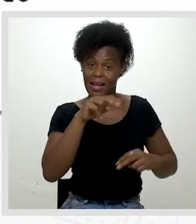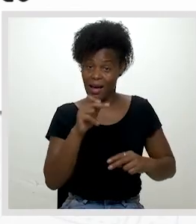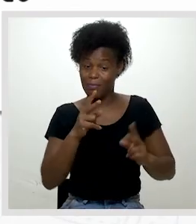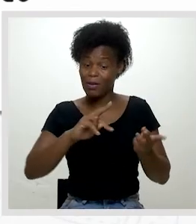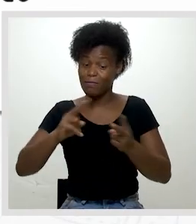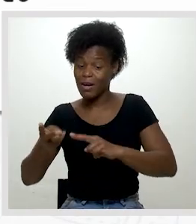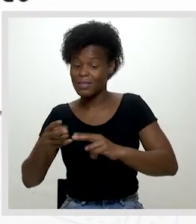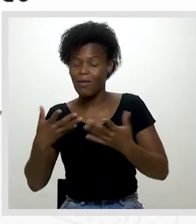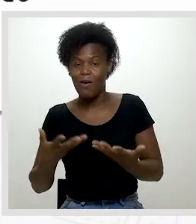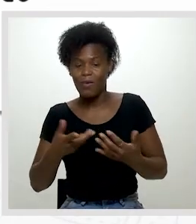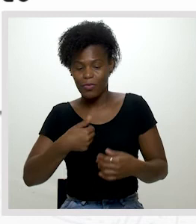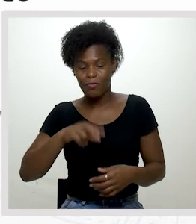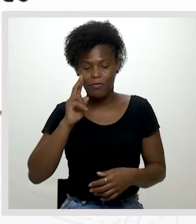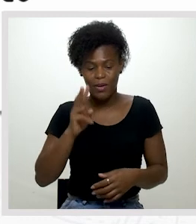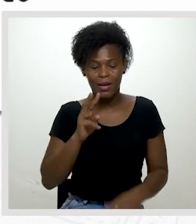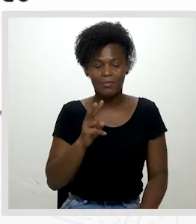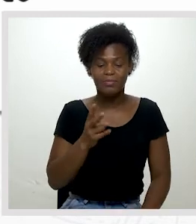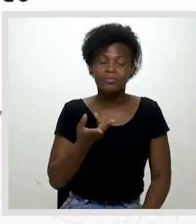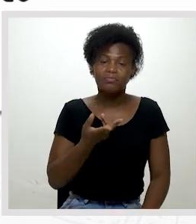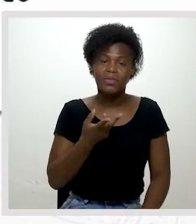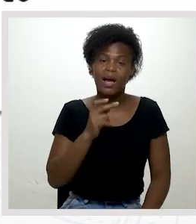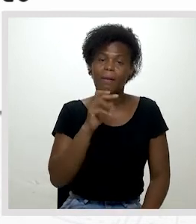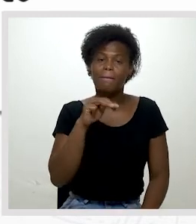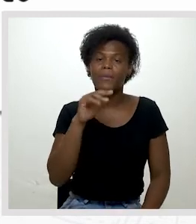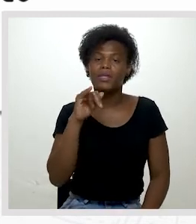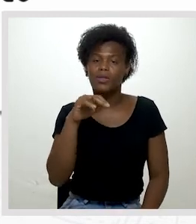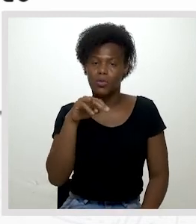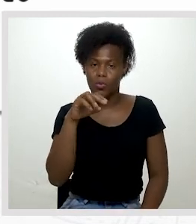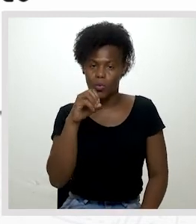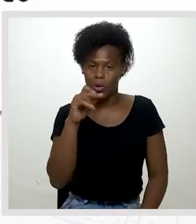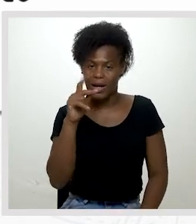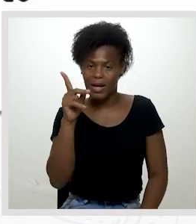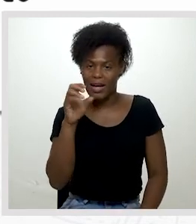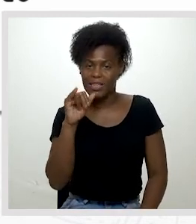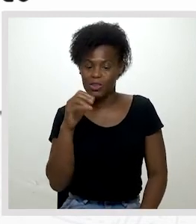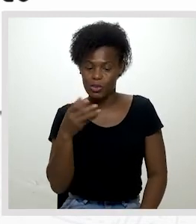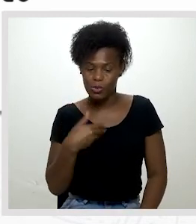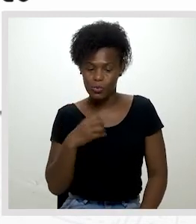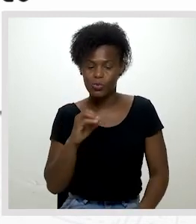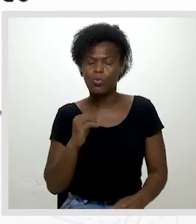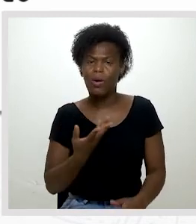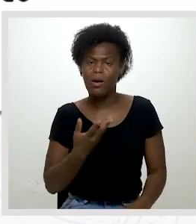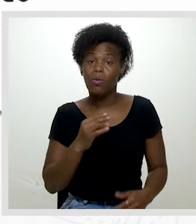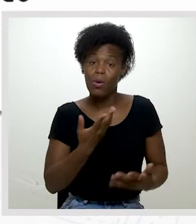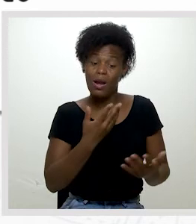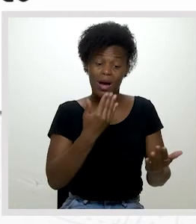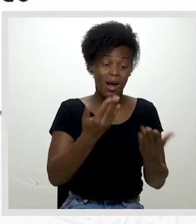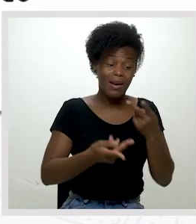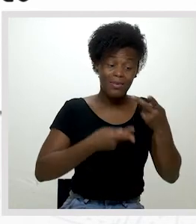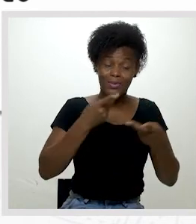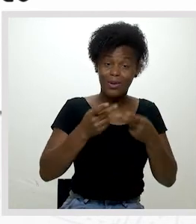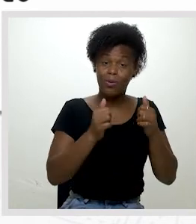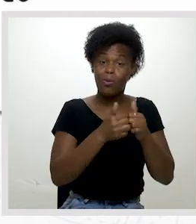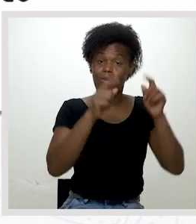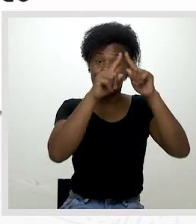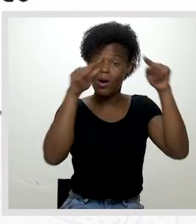vamos ver quais são esses aminoácidos. Por exemplo, ao analisar com o quadro do código